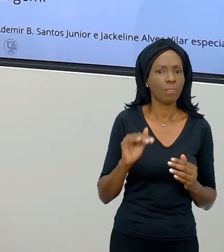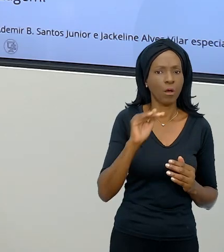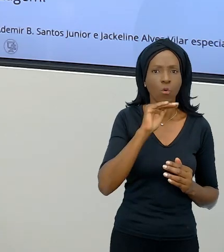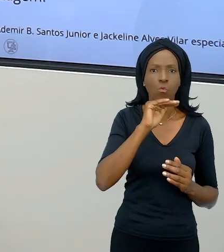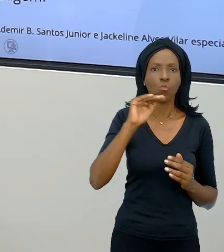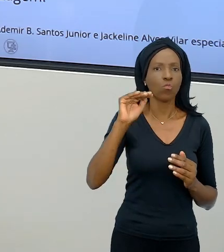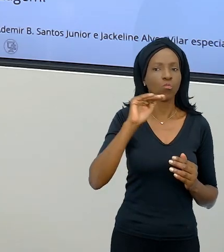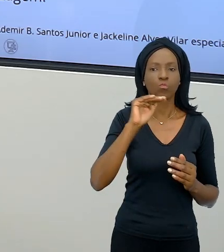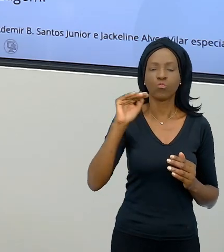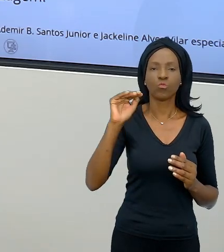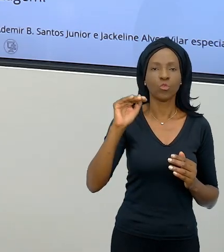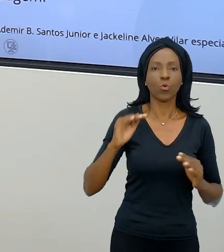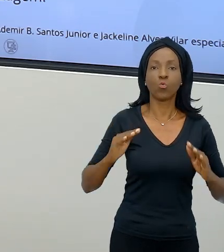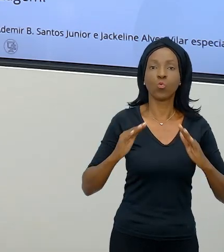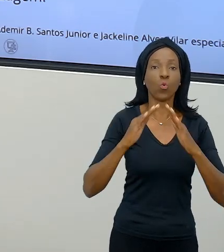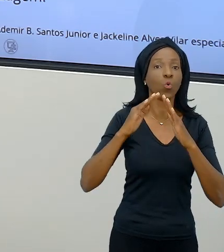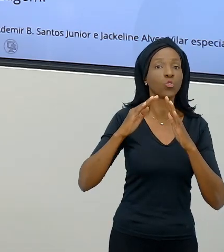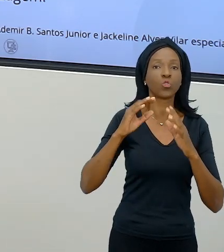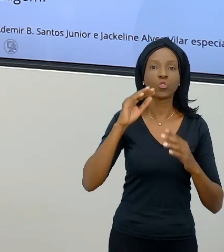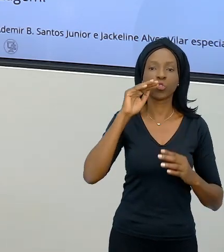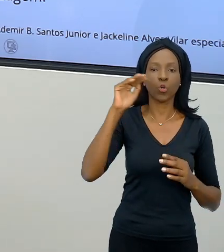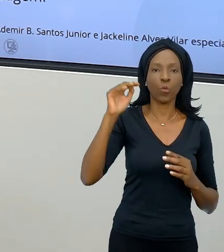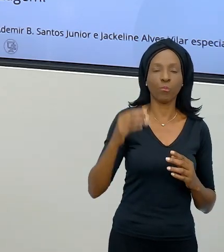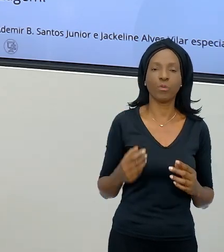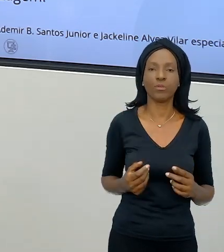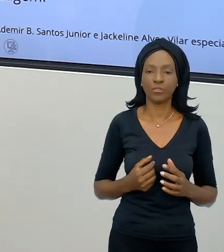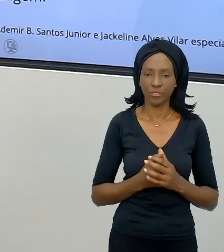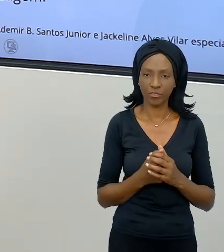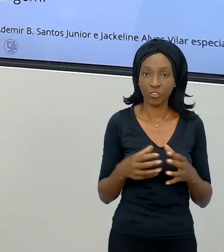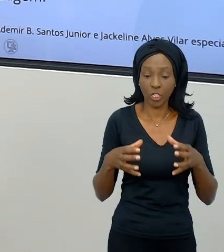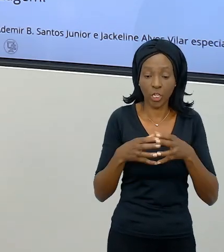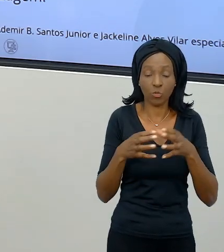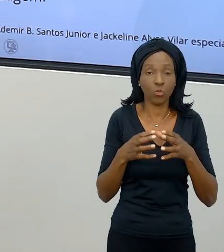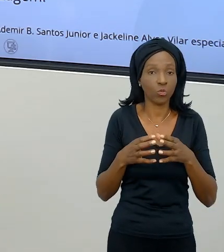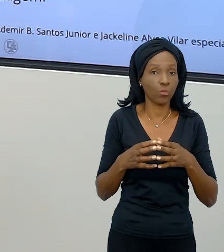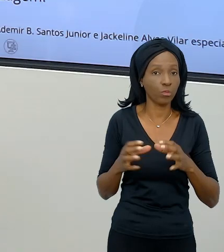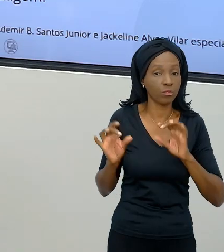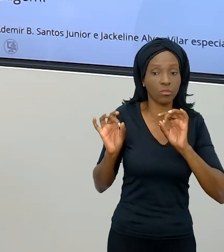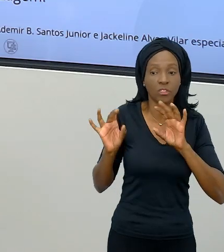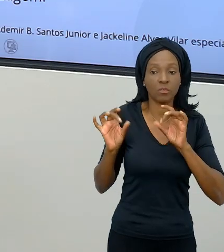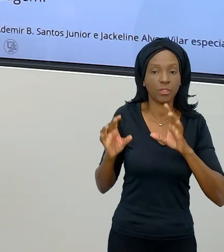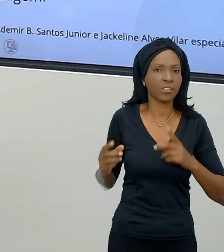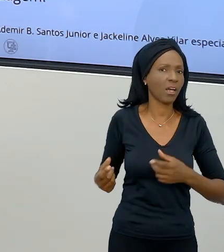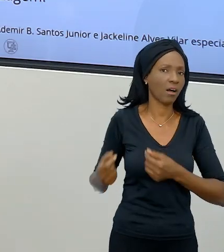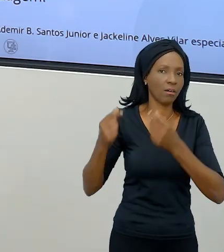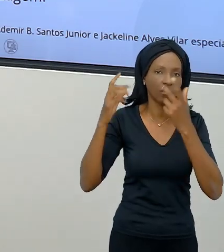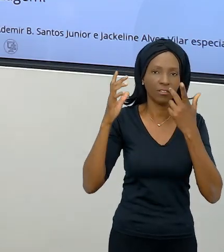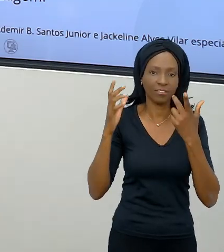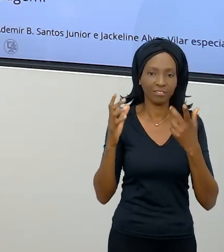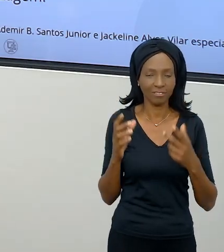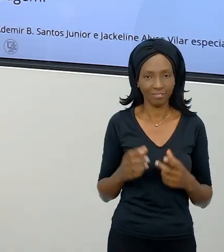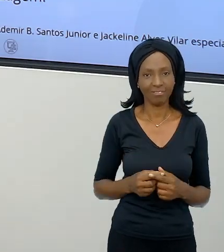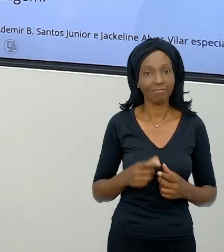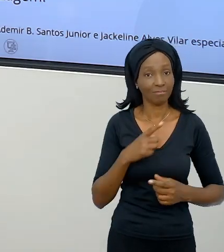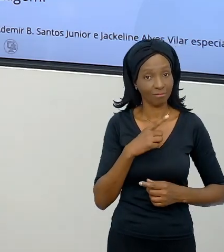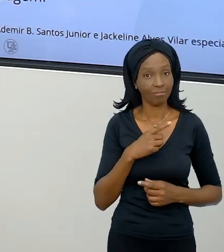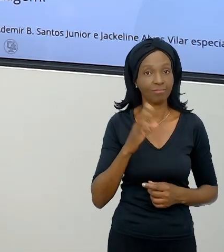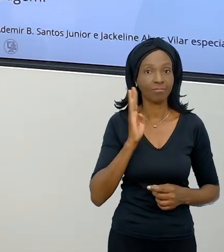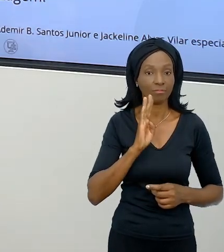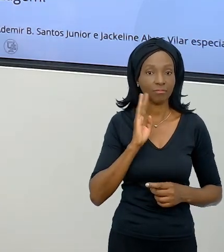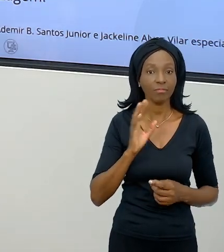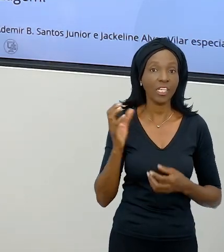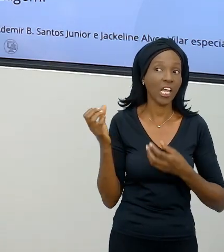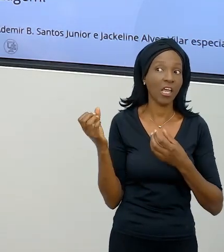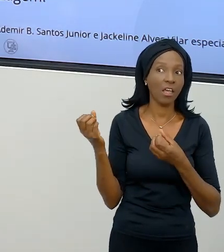das pirâmides sociais. Então, tem um aspecto também interessante aí. Para mais informação,